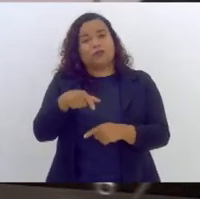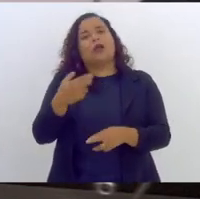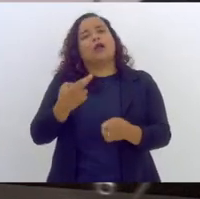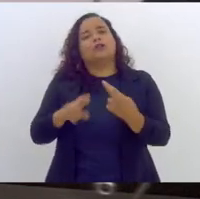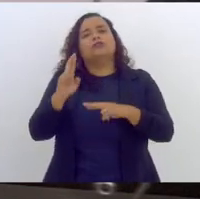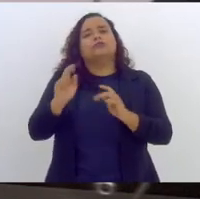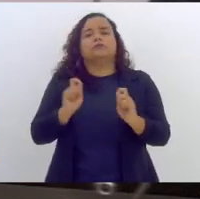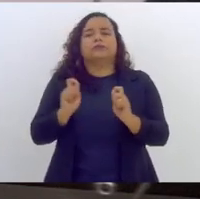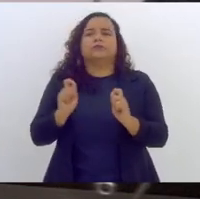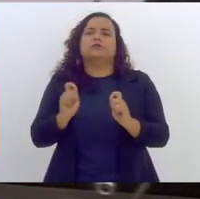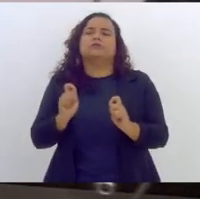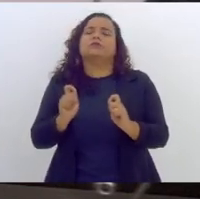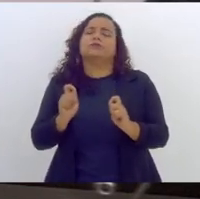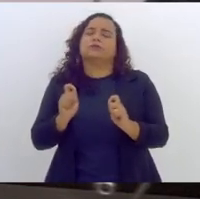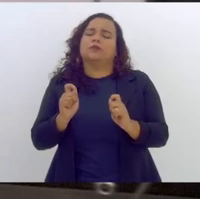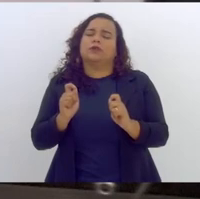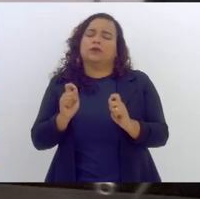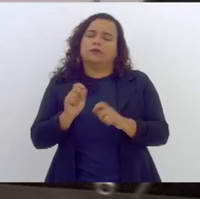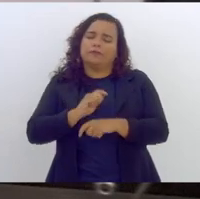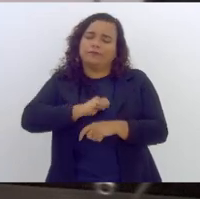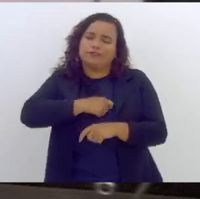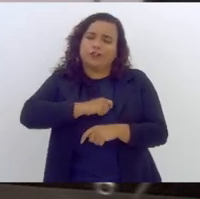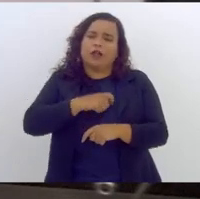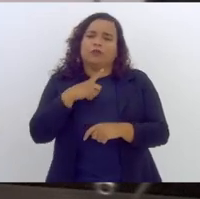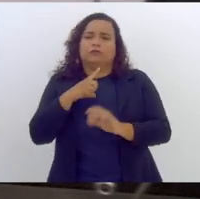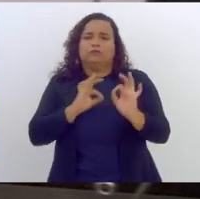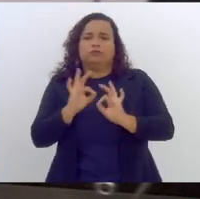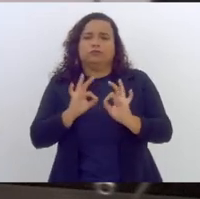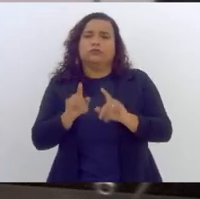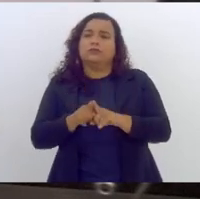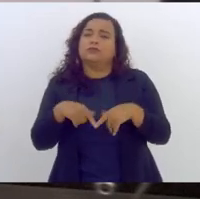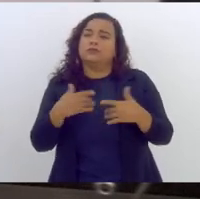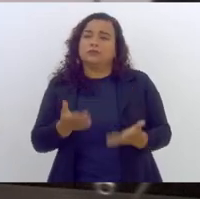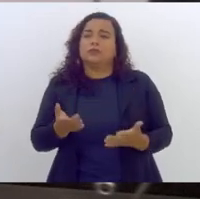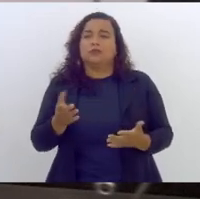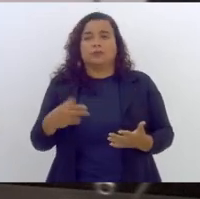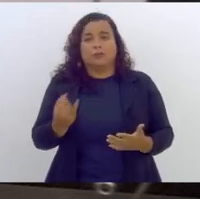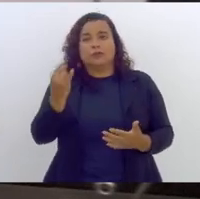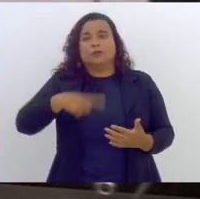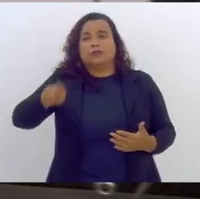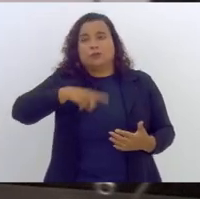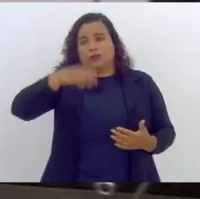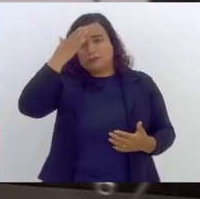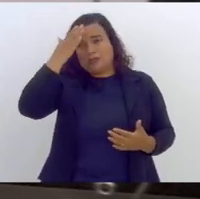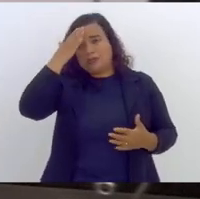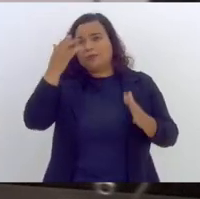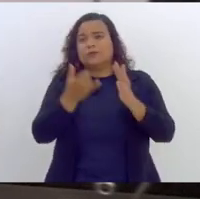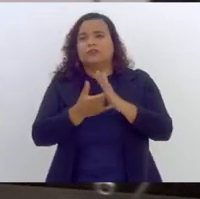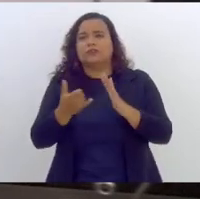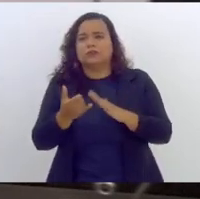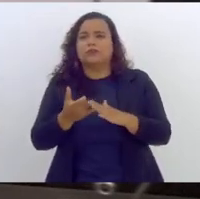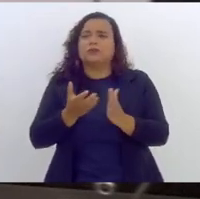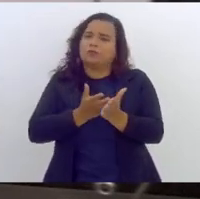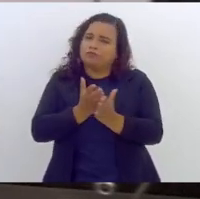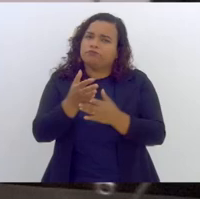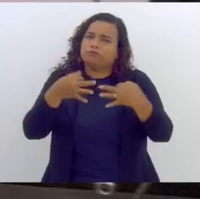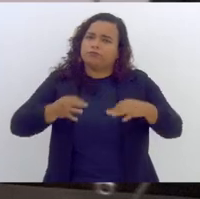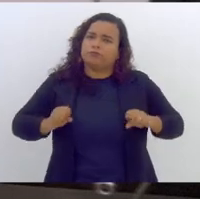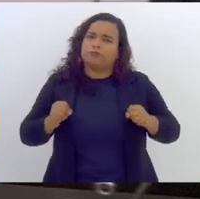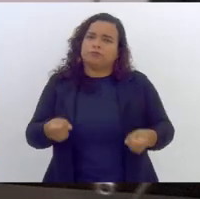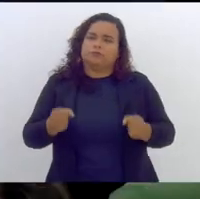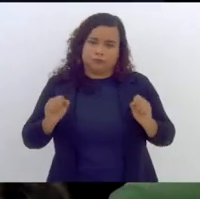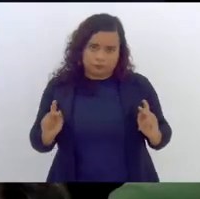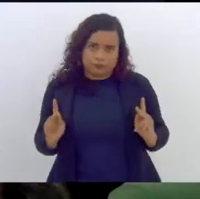fiscal muito salutar para né a higidez das nossas instituições ok pessoal